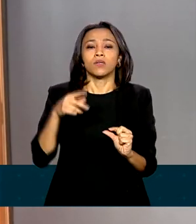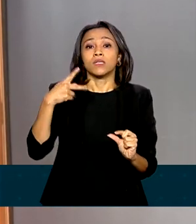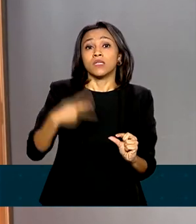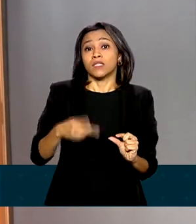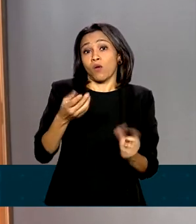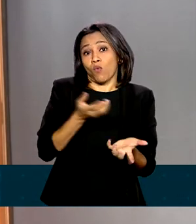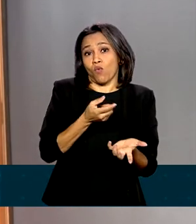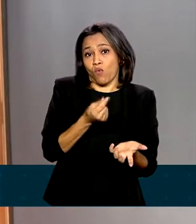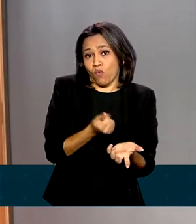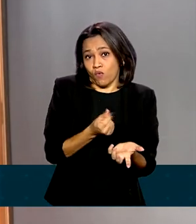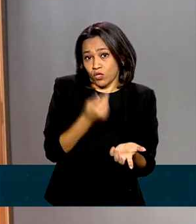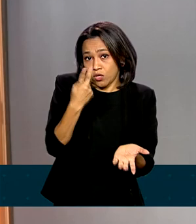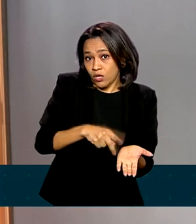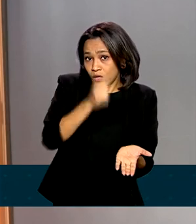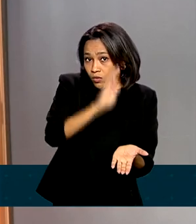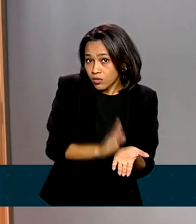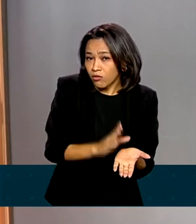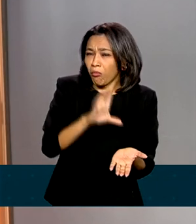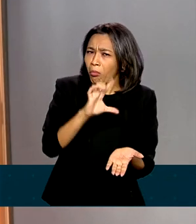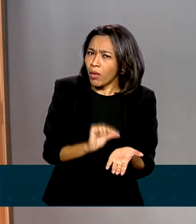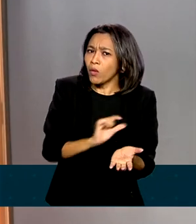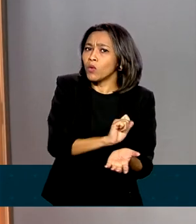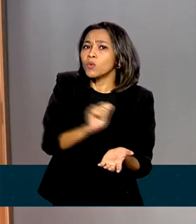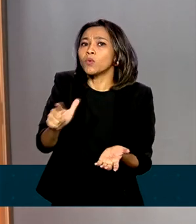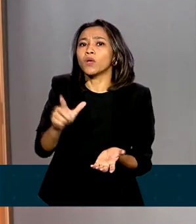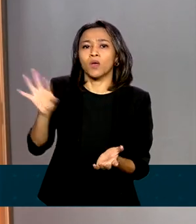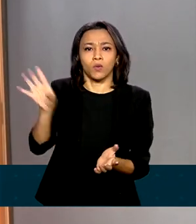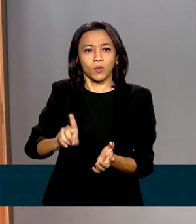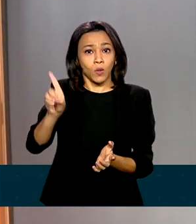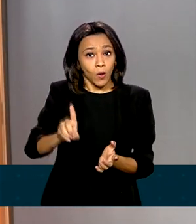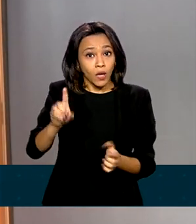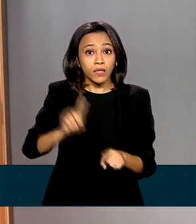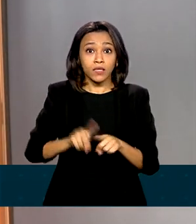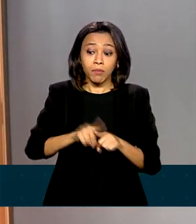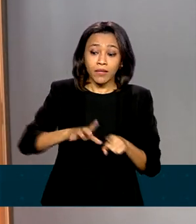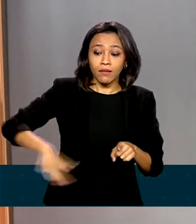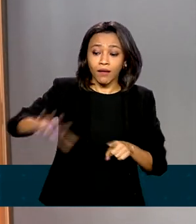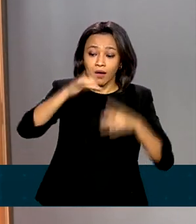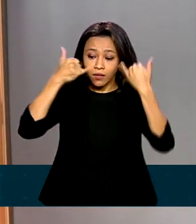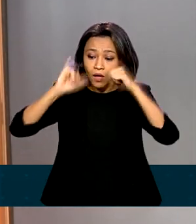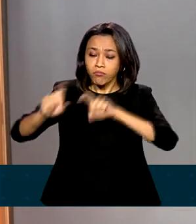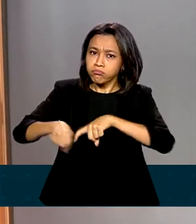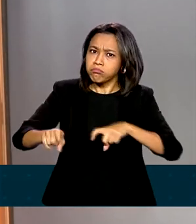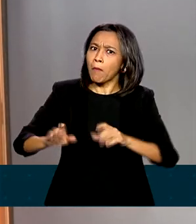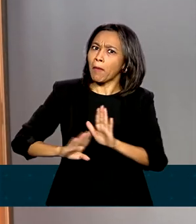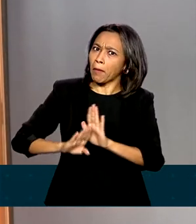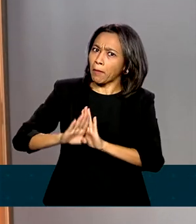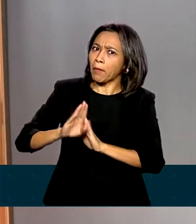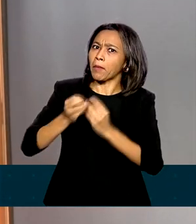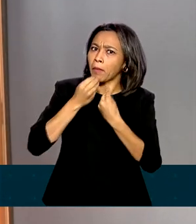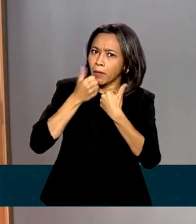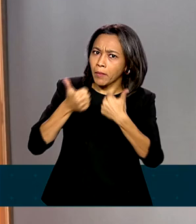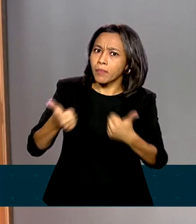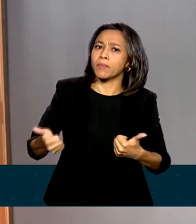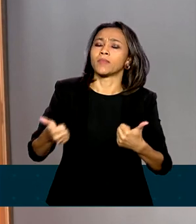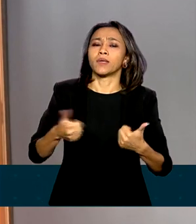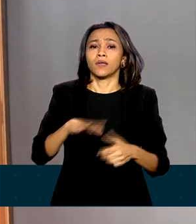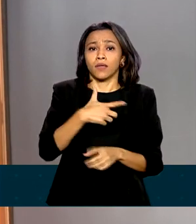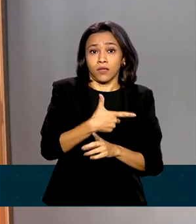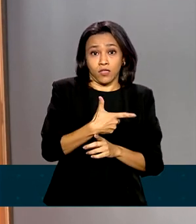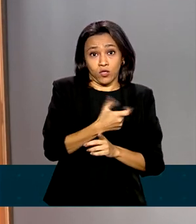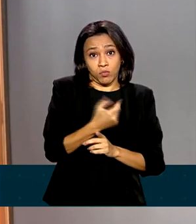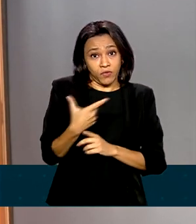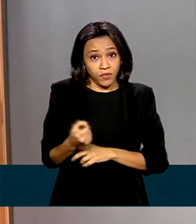desvalorizado frente ao dólar e o bom desempenho da agropecuária brasileira. Nos seis primeiros meses de 2020,